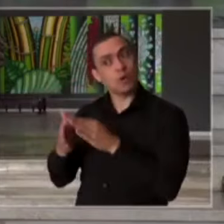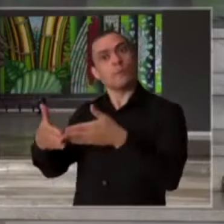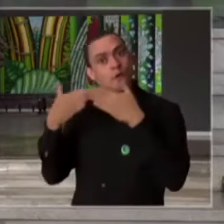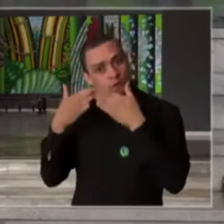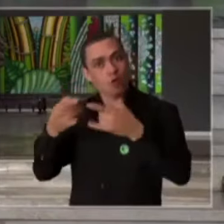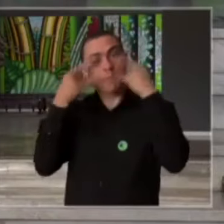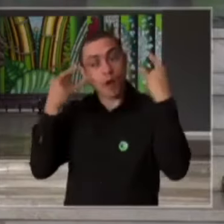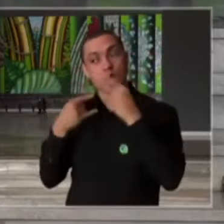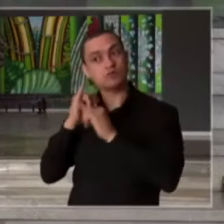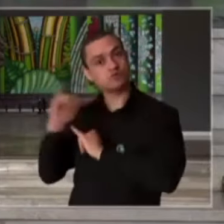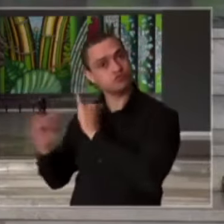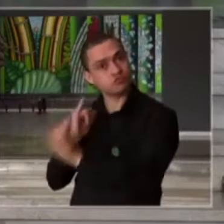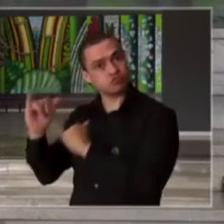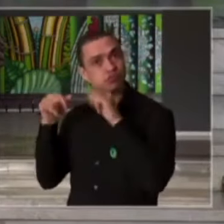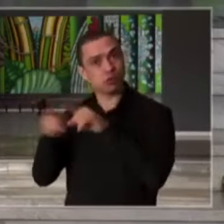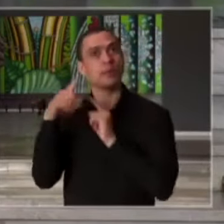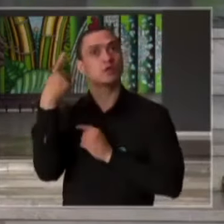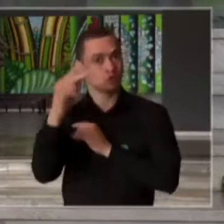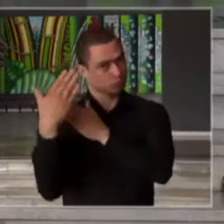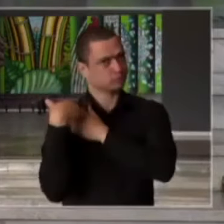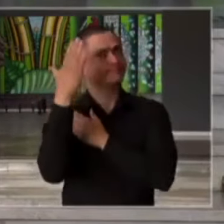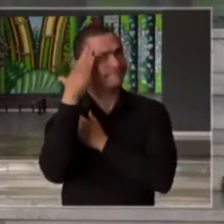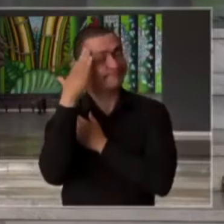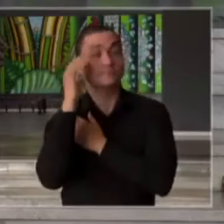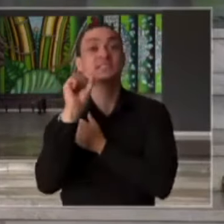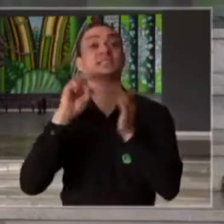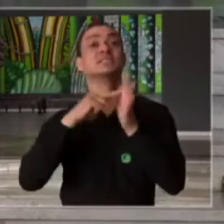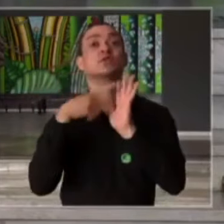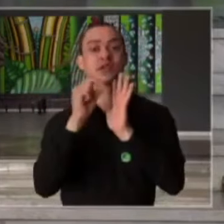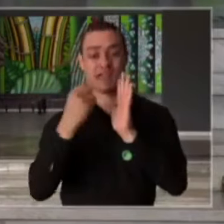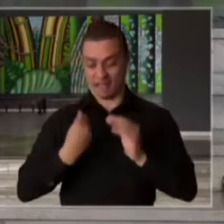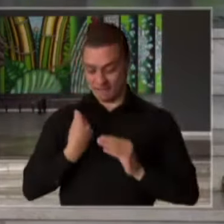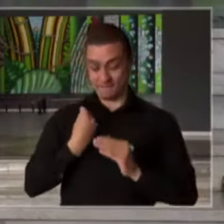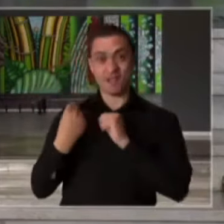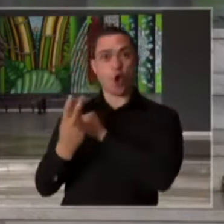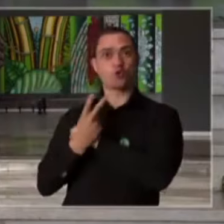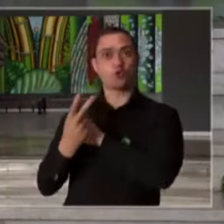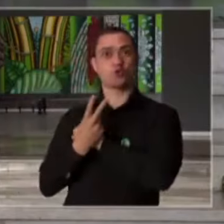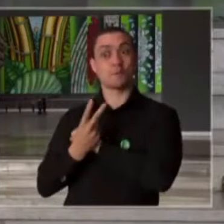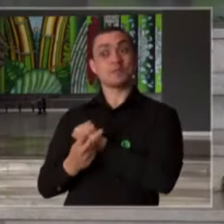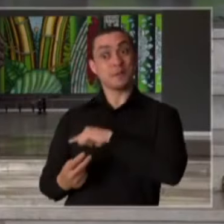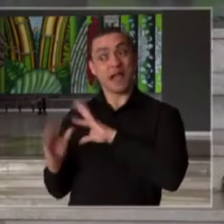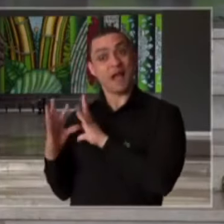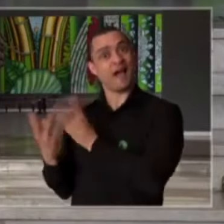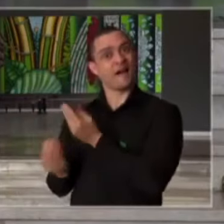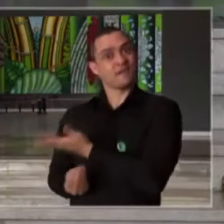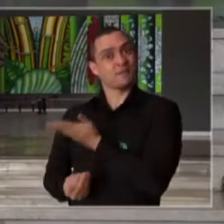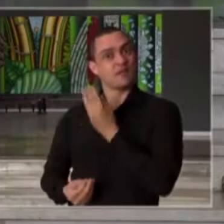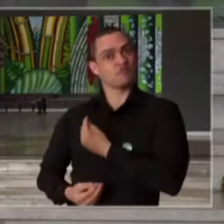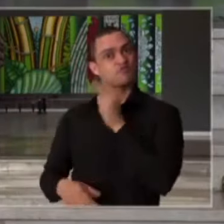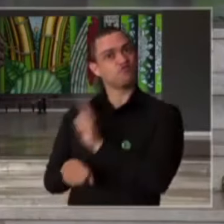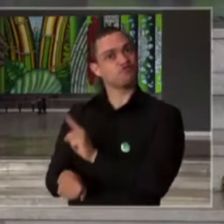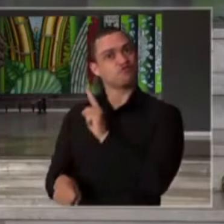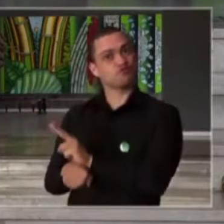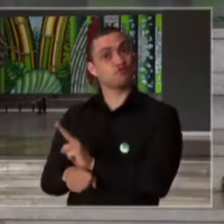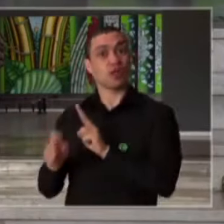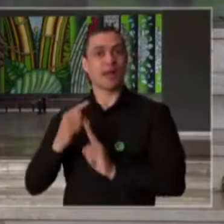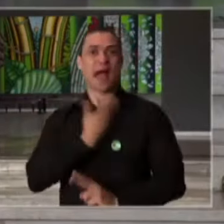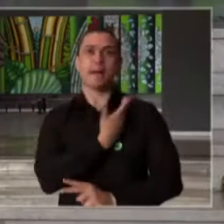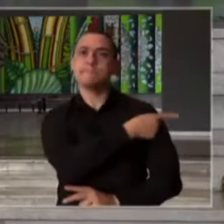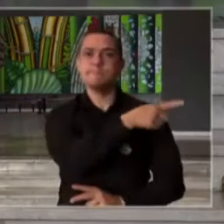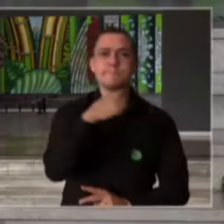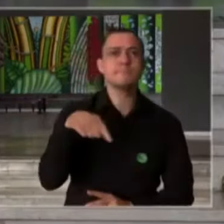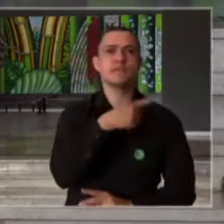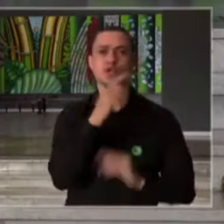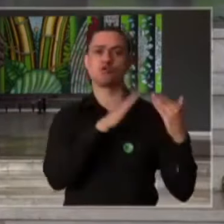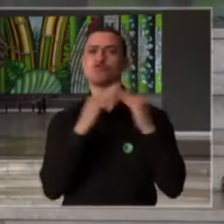também utilizem esta máscara, você estará defendendo a sua vida, a vida dos seus familiares, a vida dos seus amigos